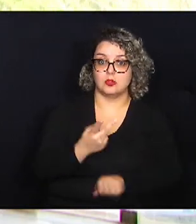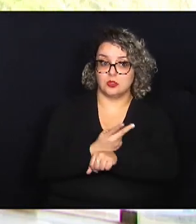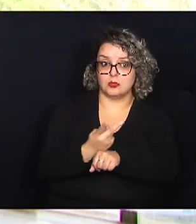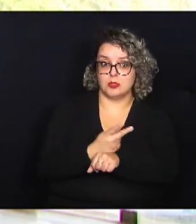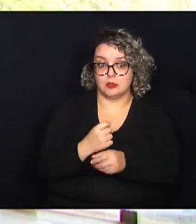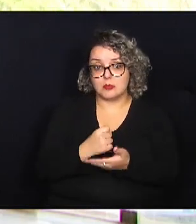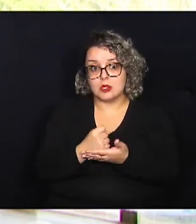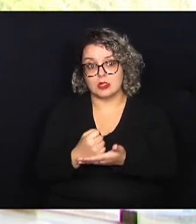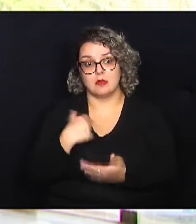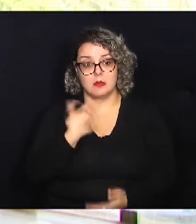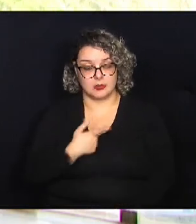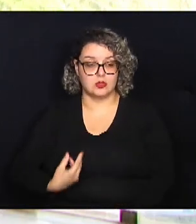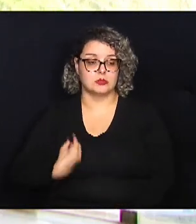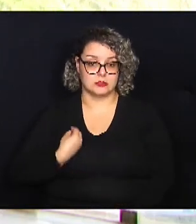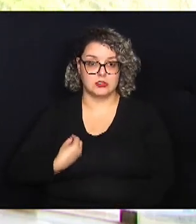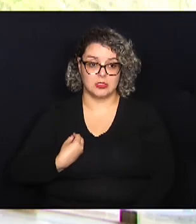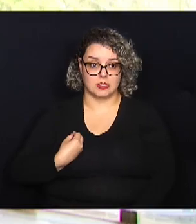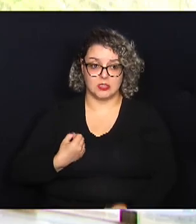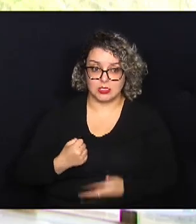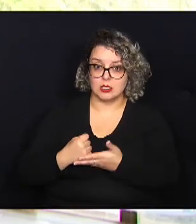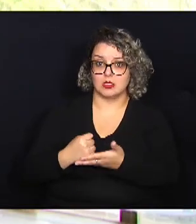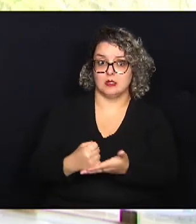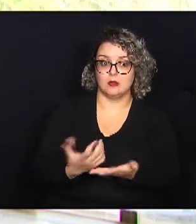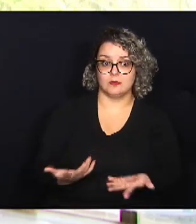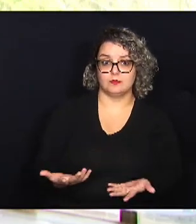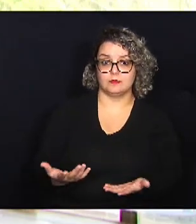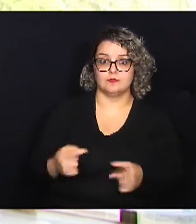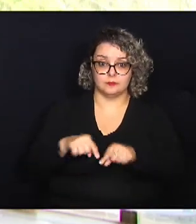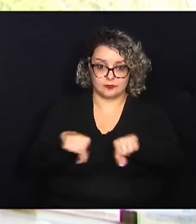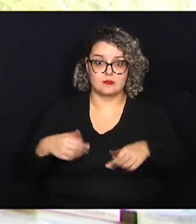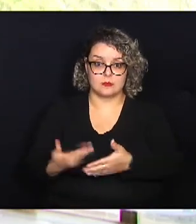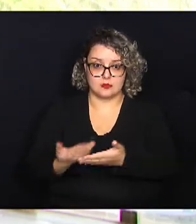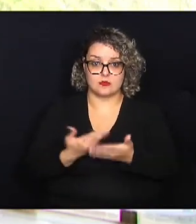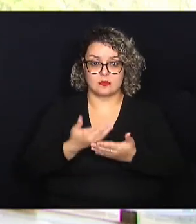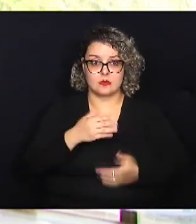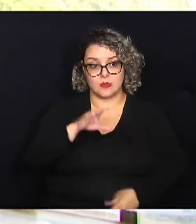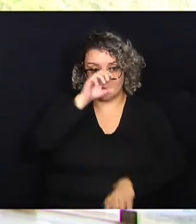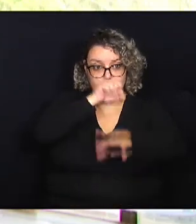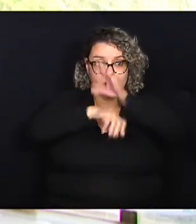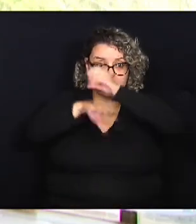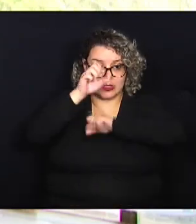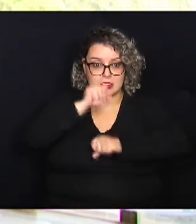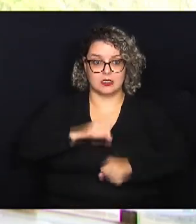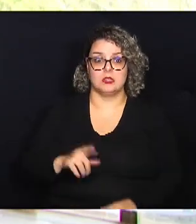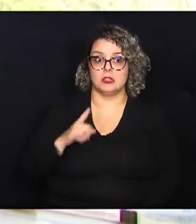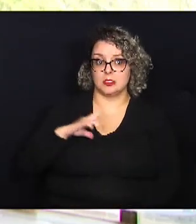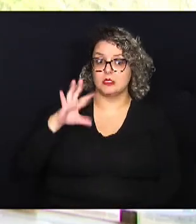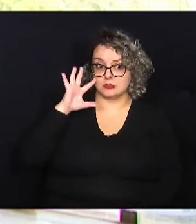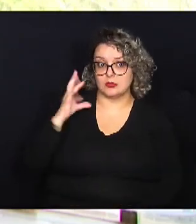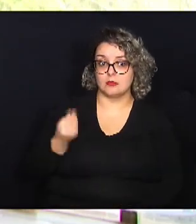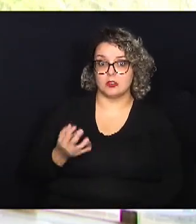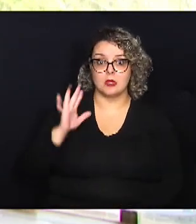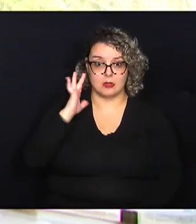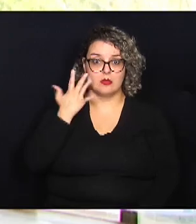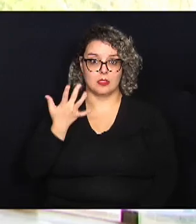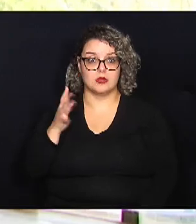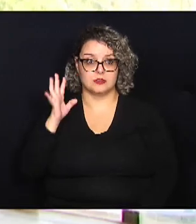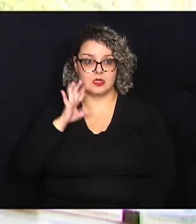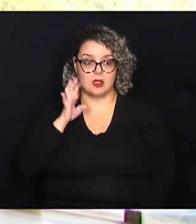pra gente e levar para a sala de aula também pra gente estudar e ter o conhecimento, né? Eu achei bem legal